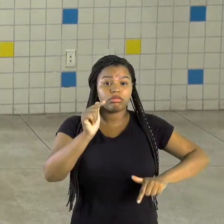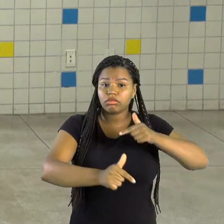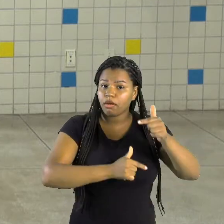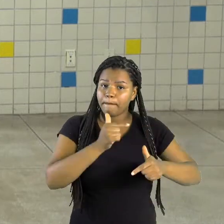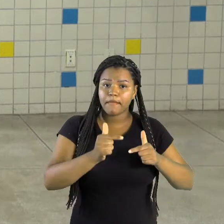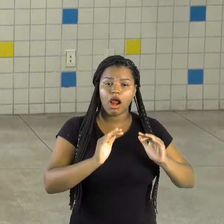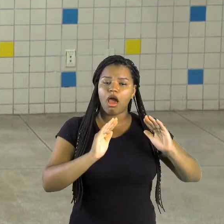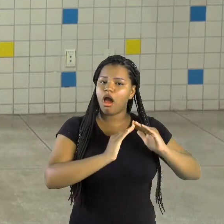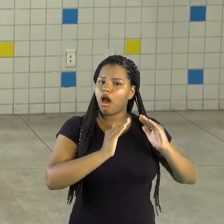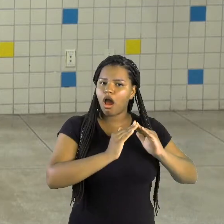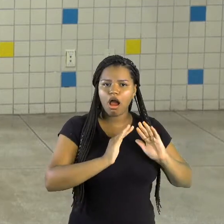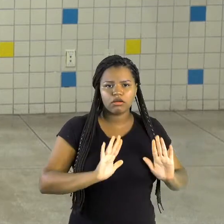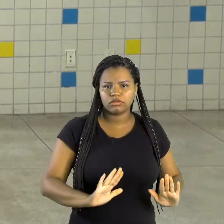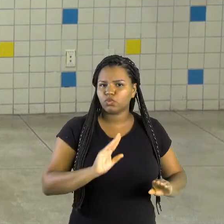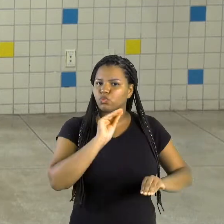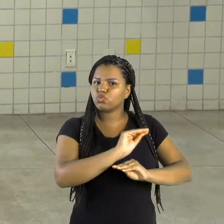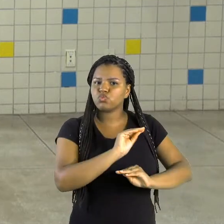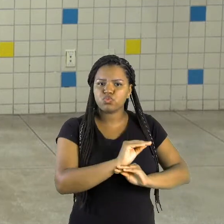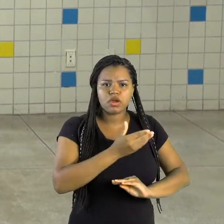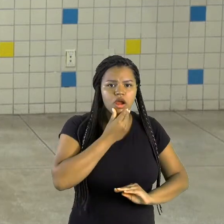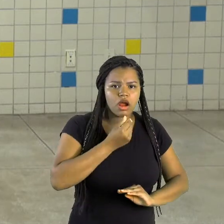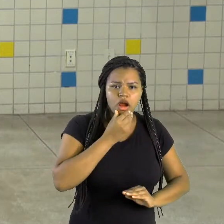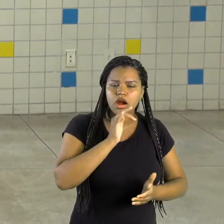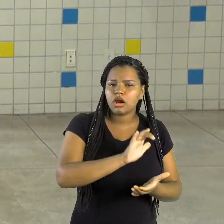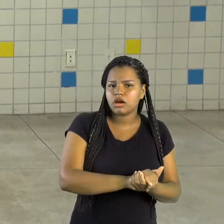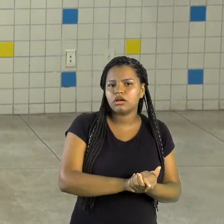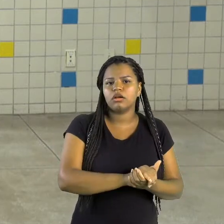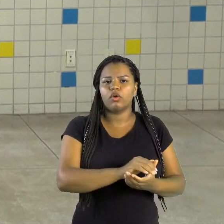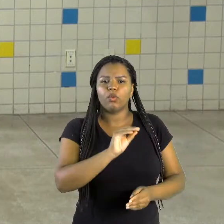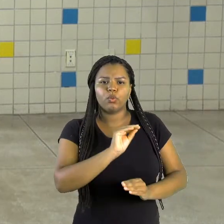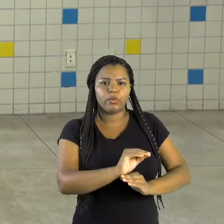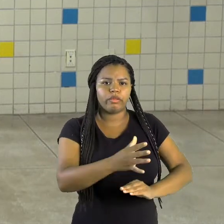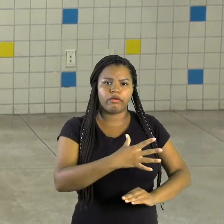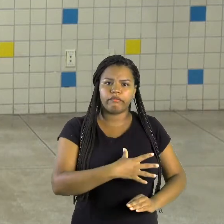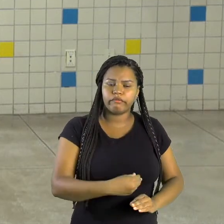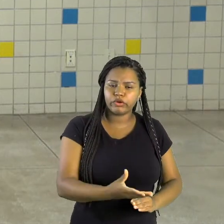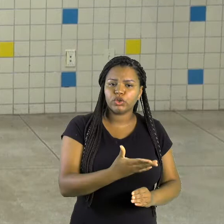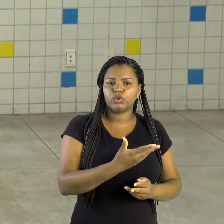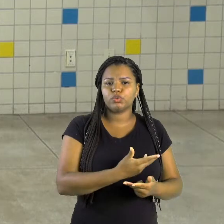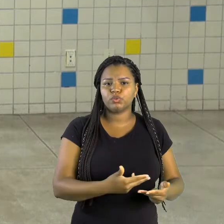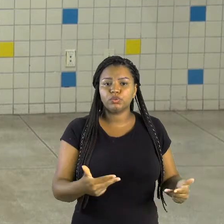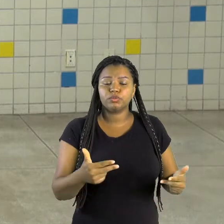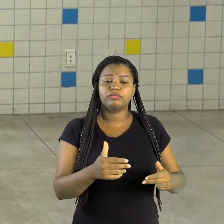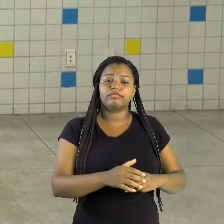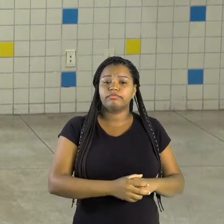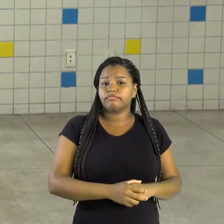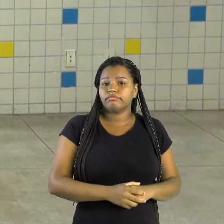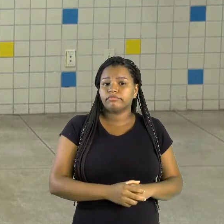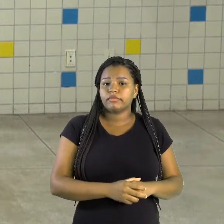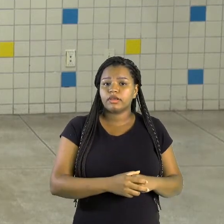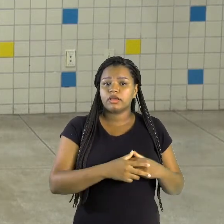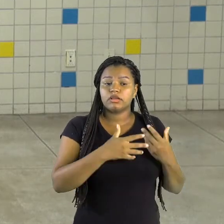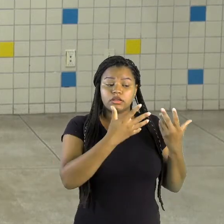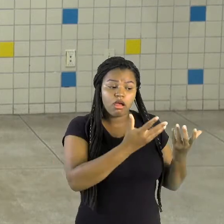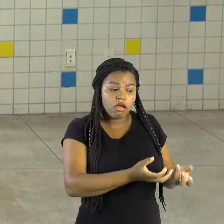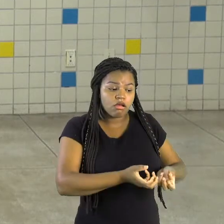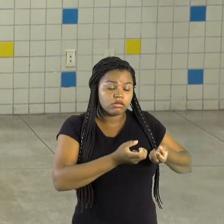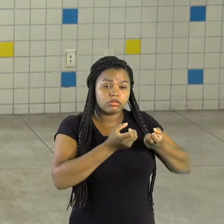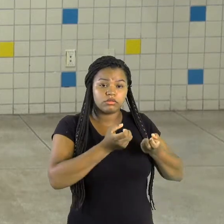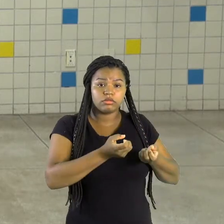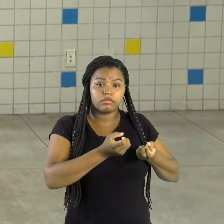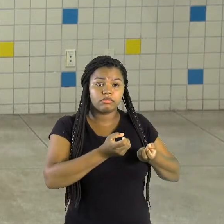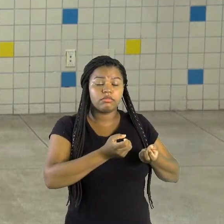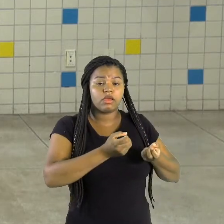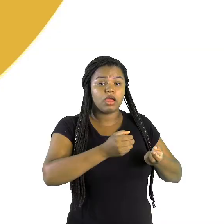para cuidar dos seus maridos, para cuidar das suas crianças e se preparar para receber os soldados quando vinham das